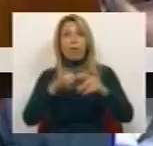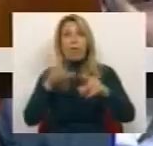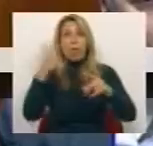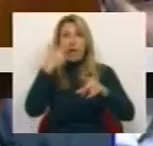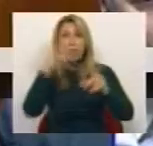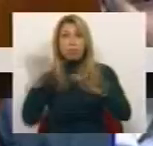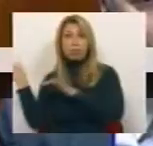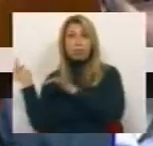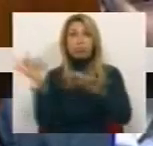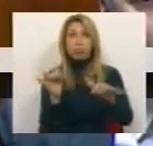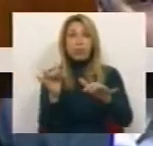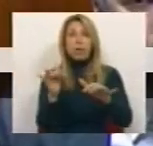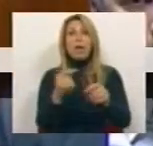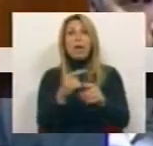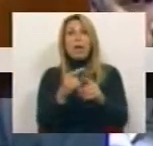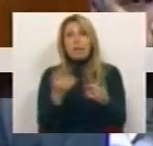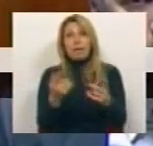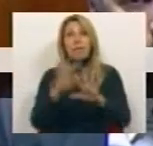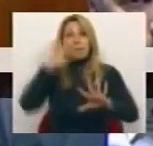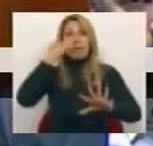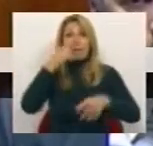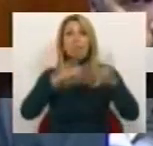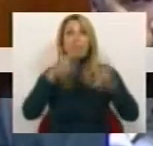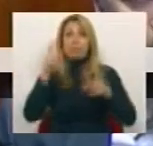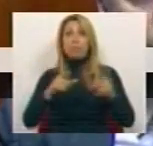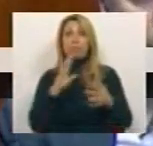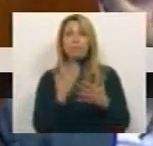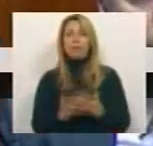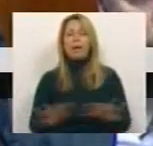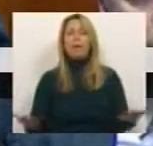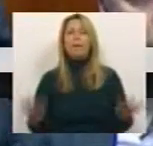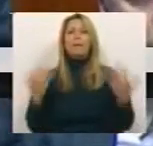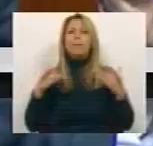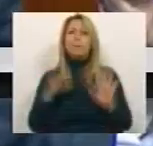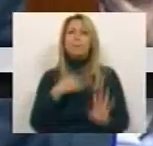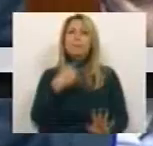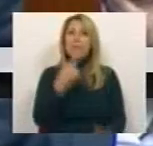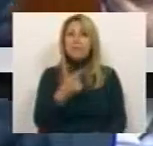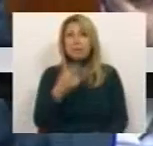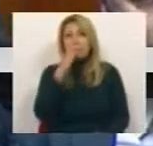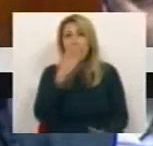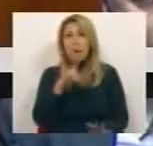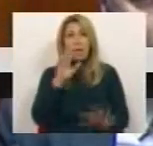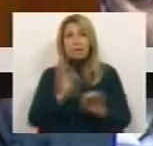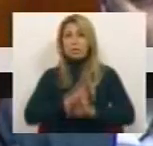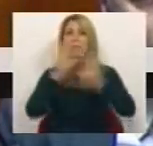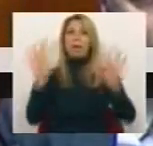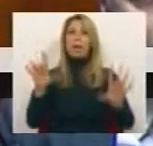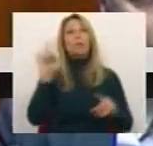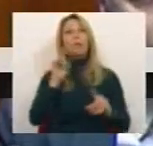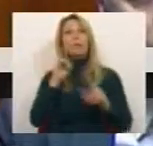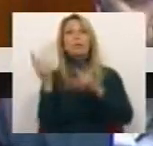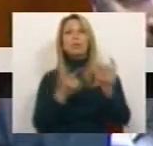significativo de pessoas. Mas, iniciando o encerramento, dizer que se parece evidente a importância de